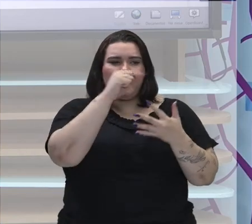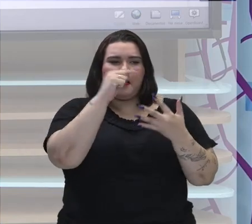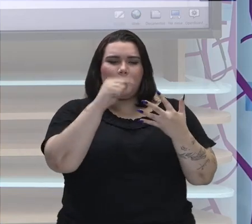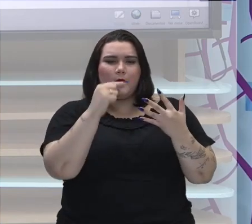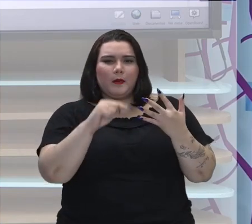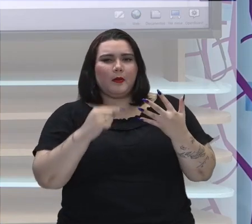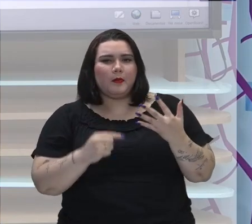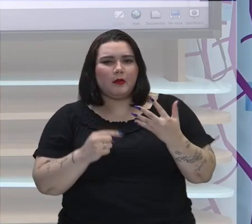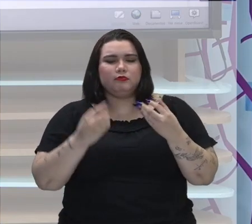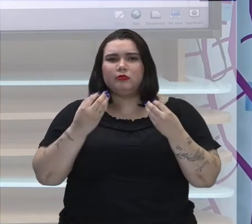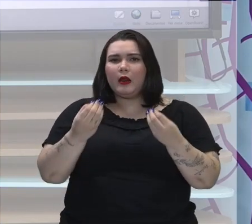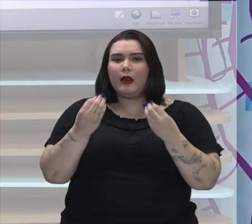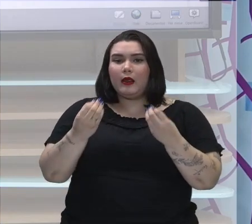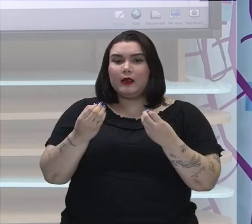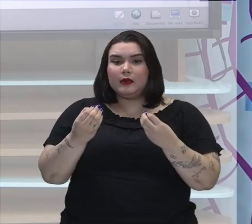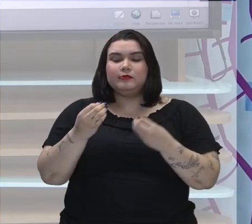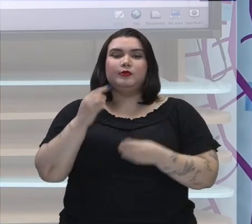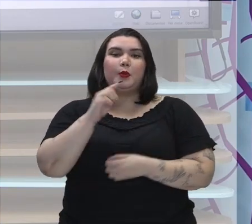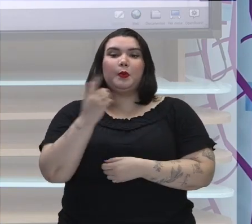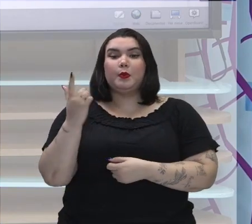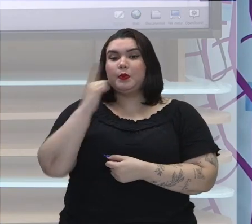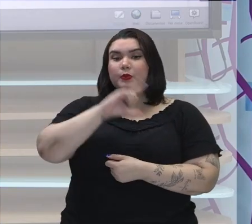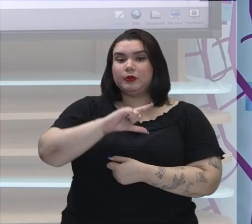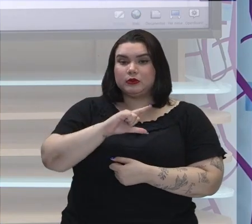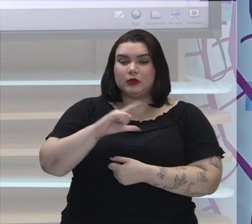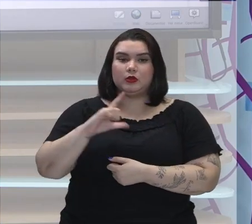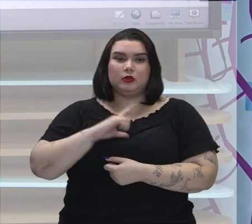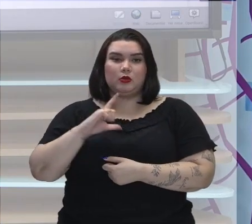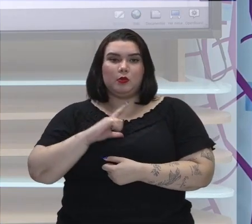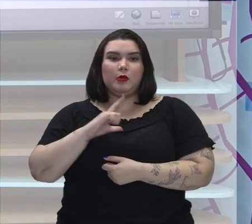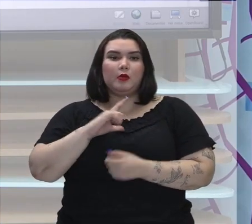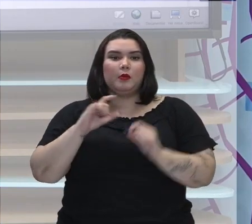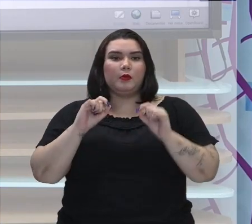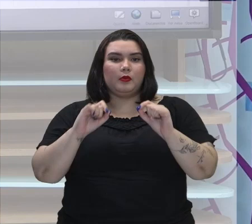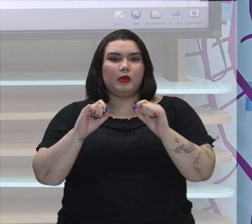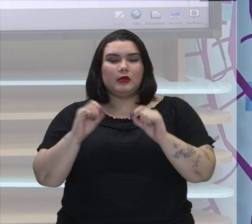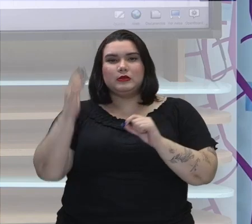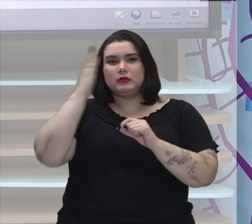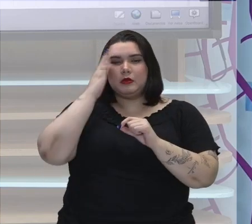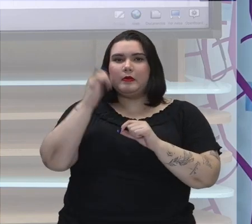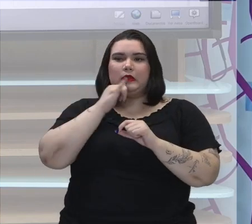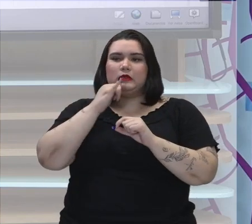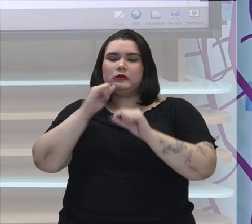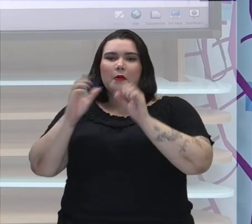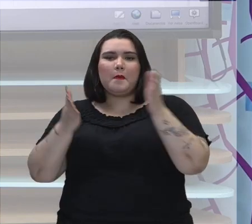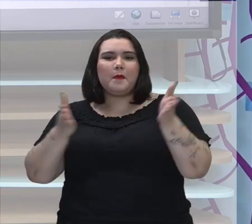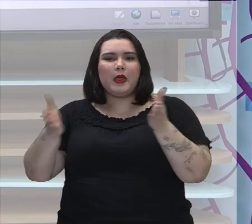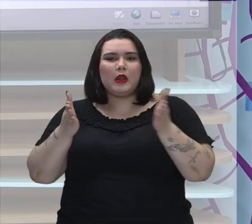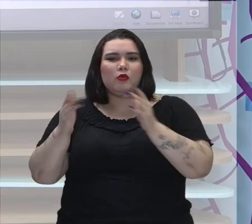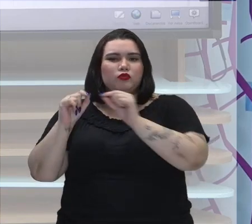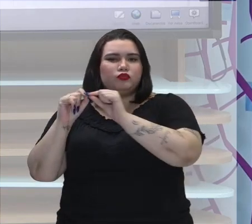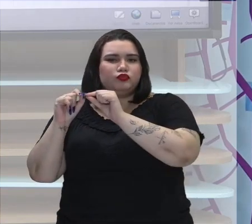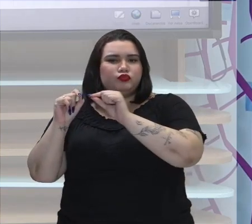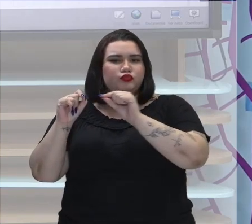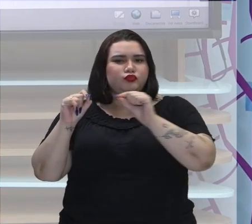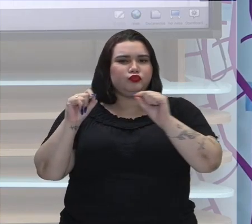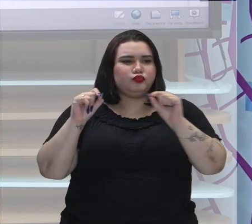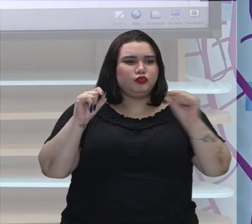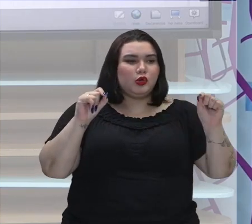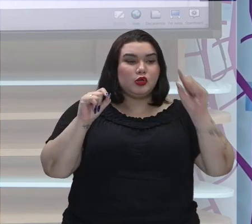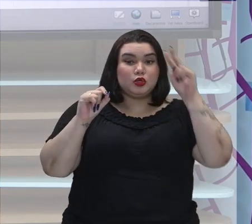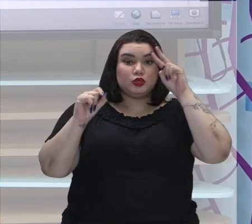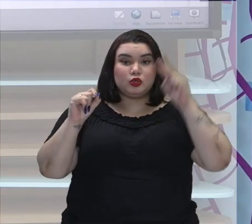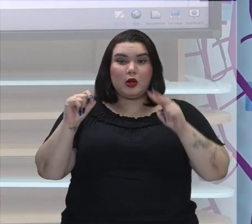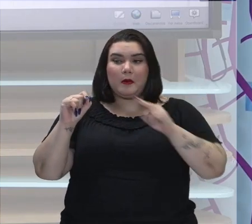você sempre possa, né, estar criando essa linha do tempo, para que você,